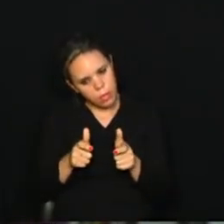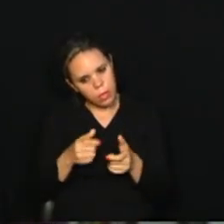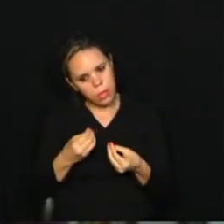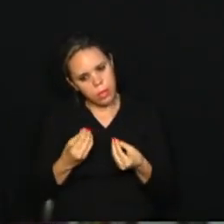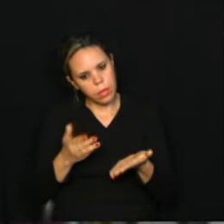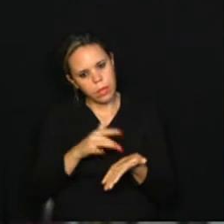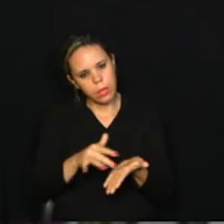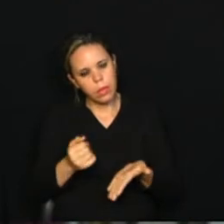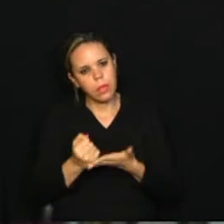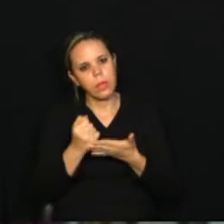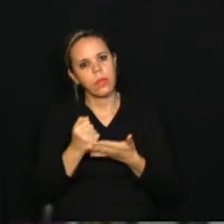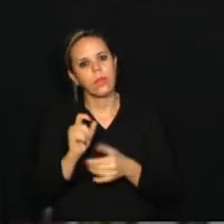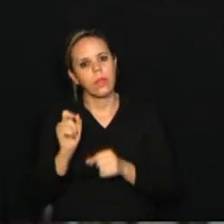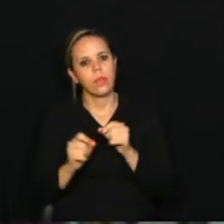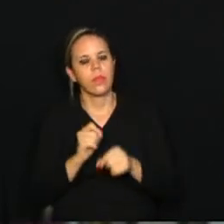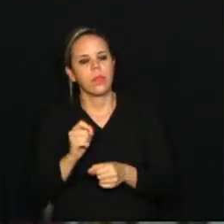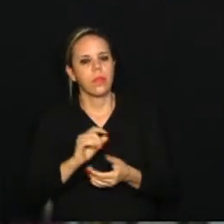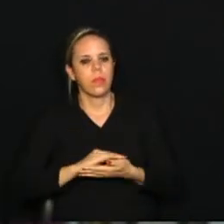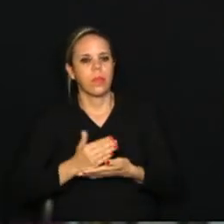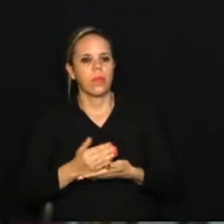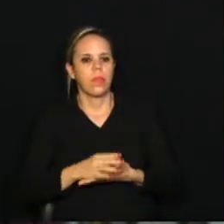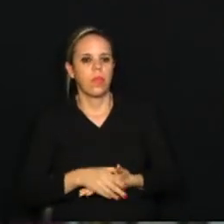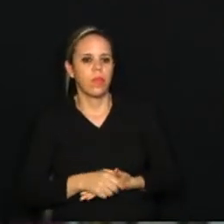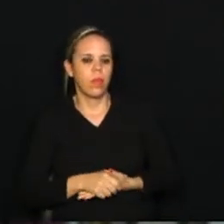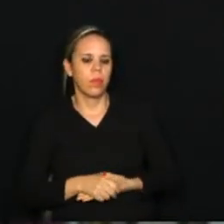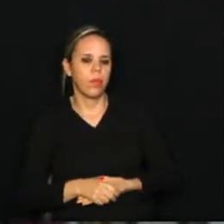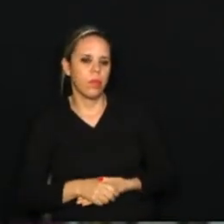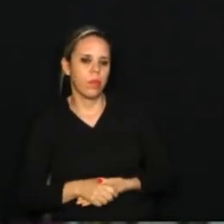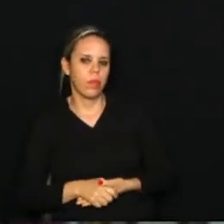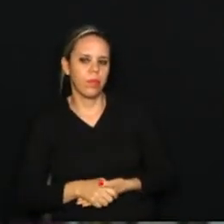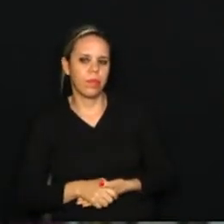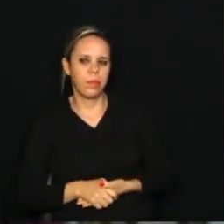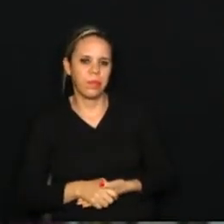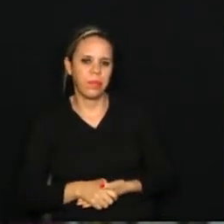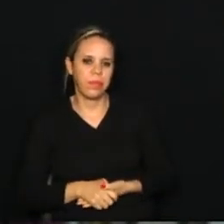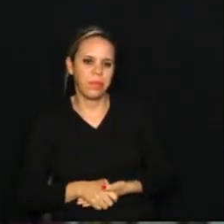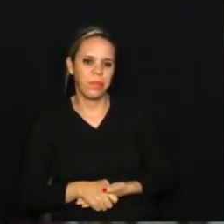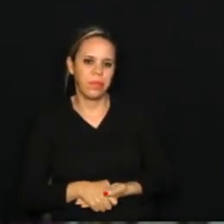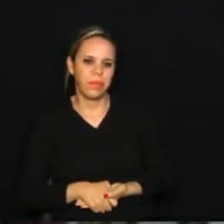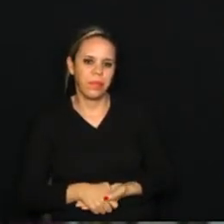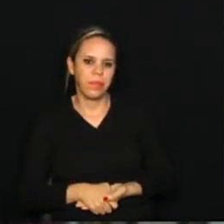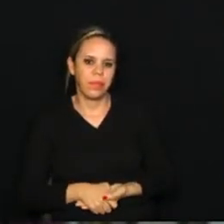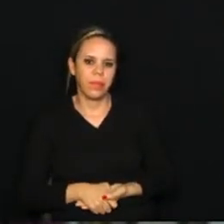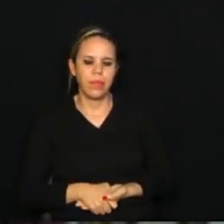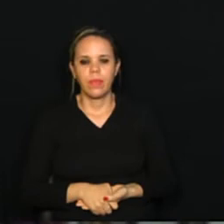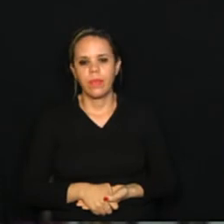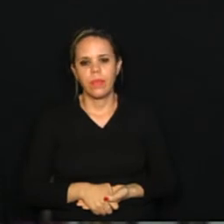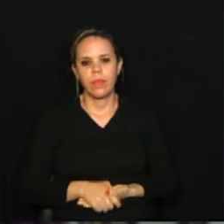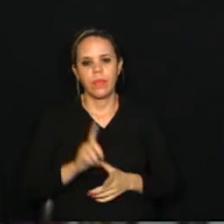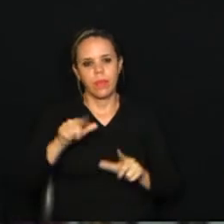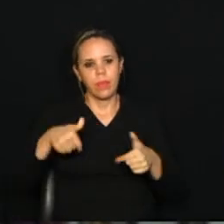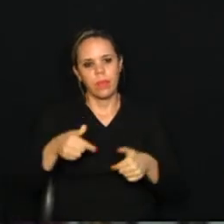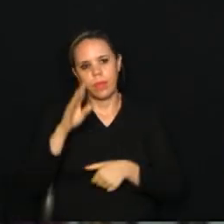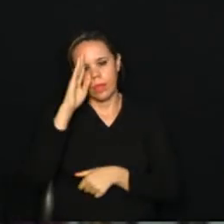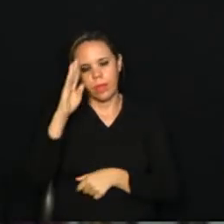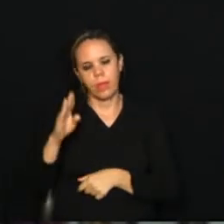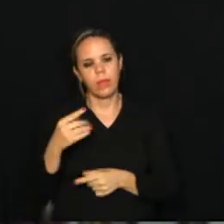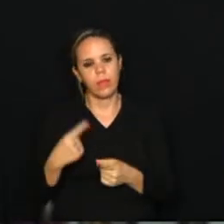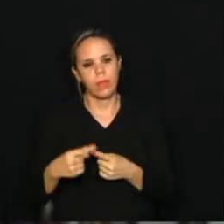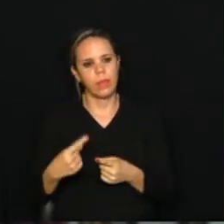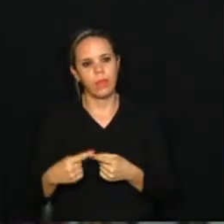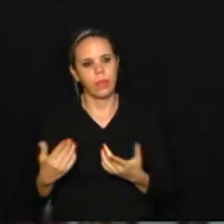de ajudar do que um Chromebook. Então, essa é uma ação fundamental